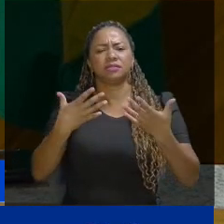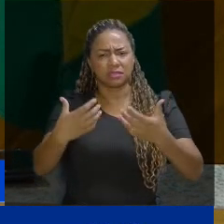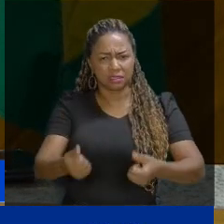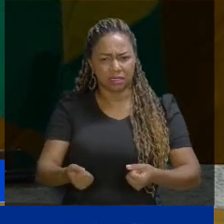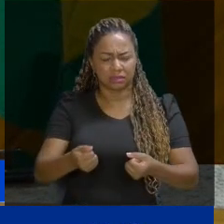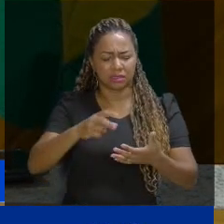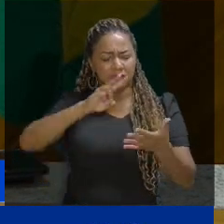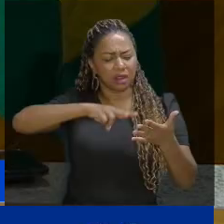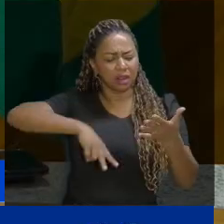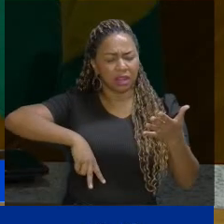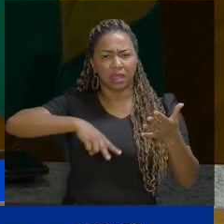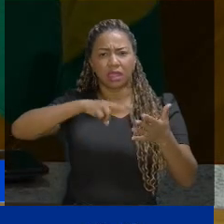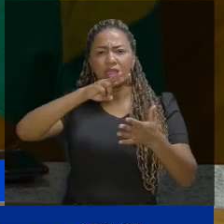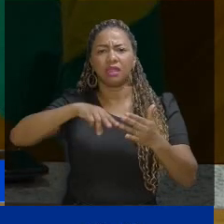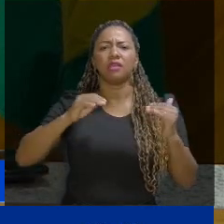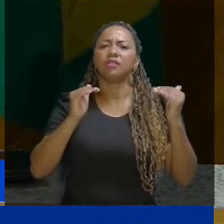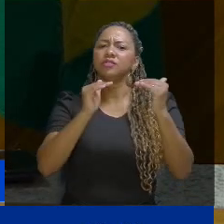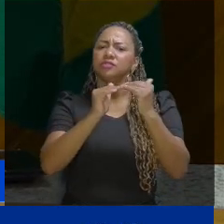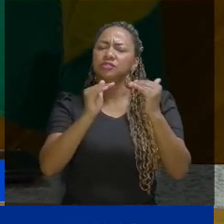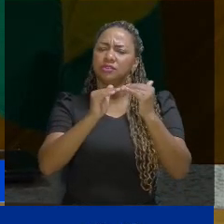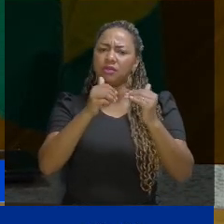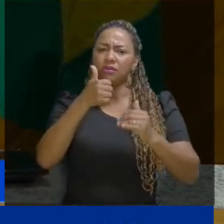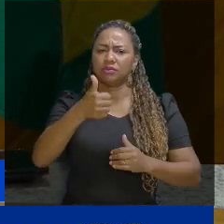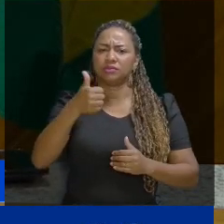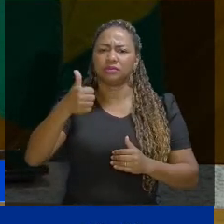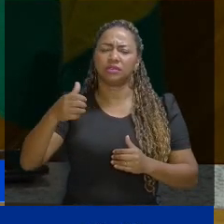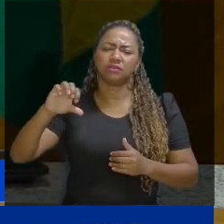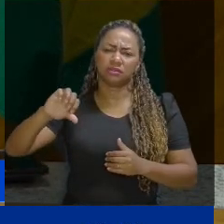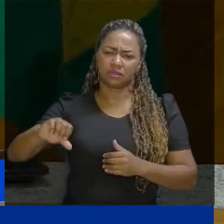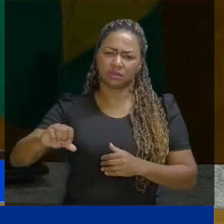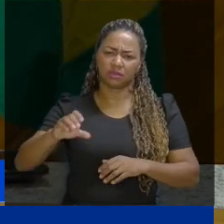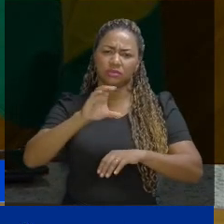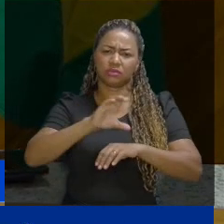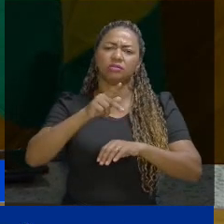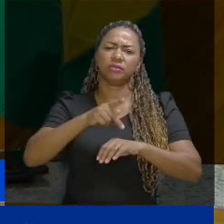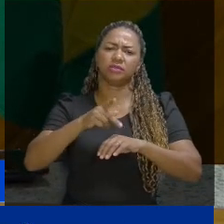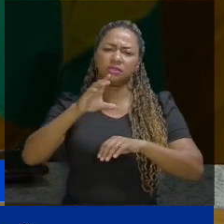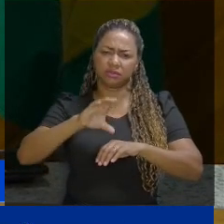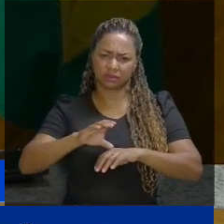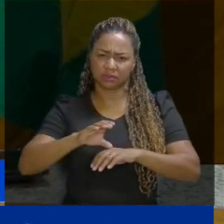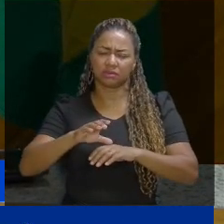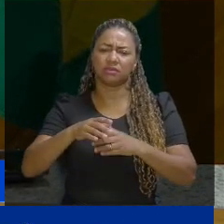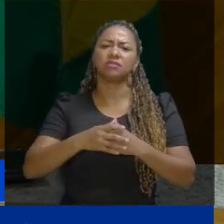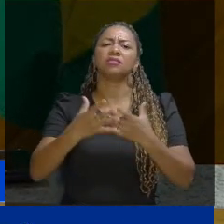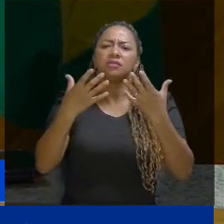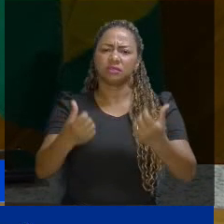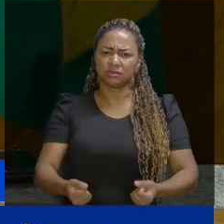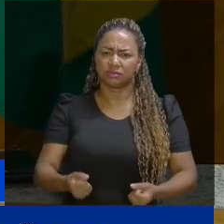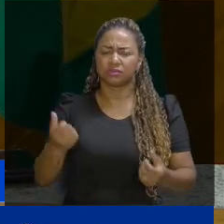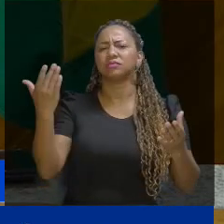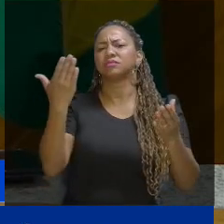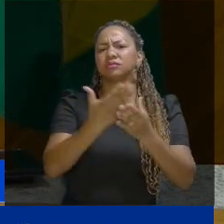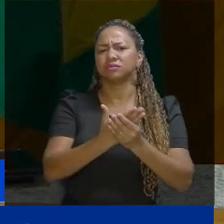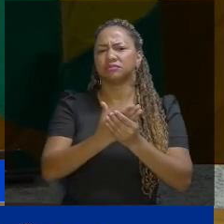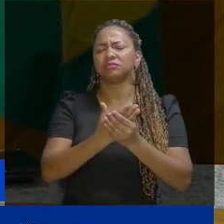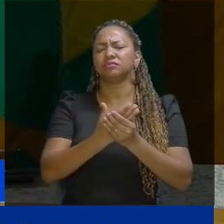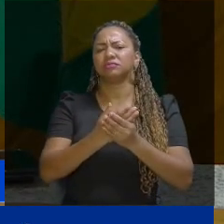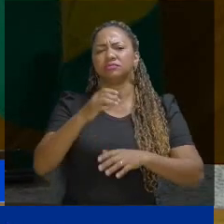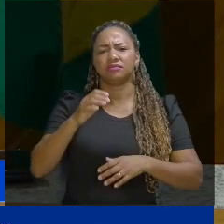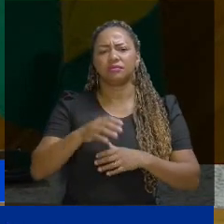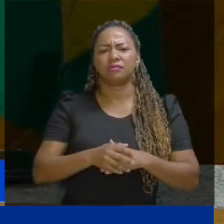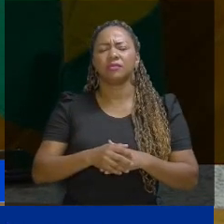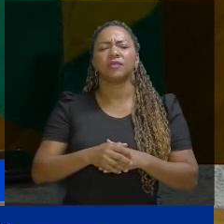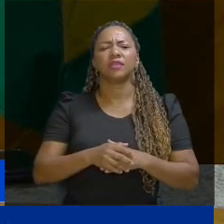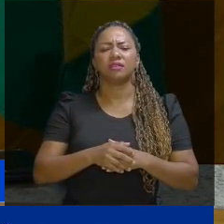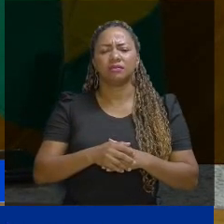e lido em consonância com o artigo 119 do Código de Processo Civil, que diz que as partes receberão os processos no estado